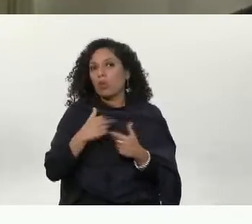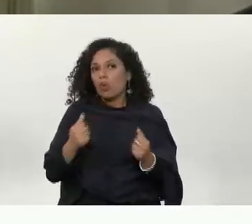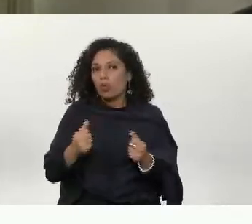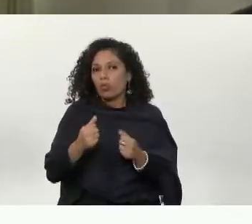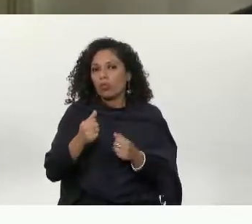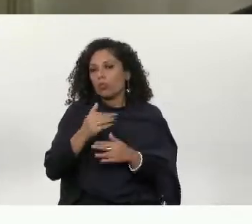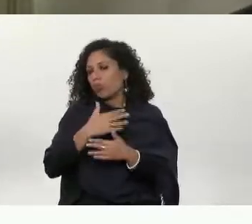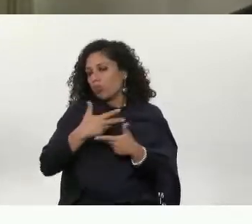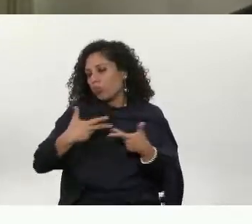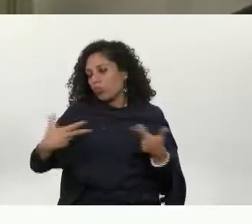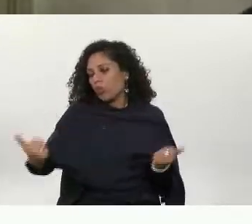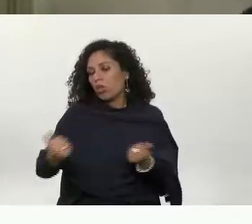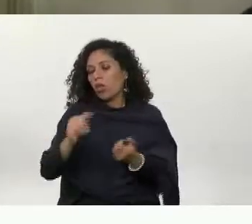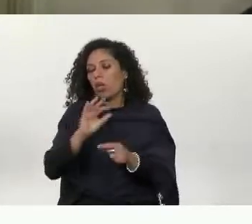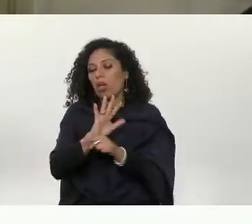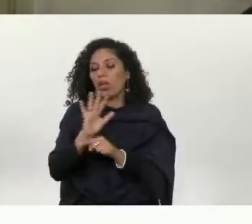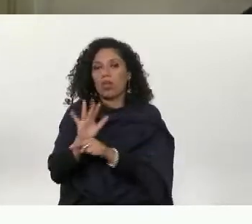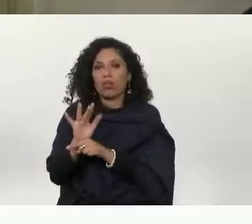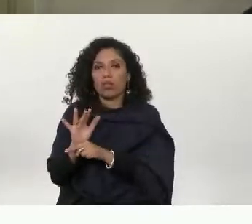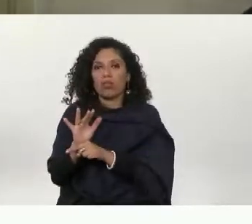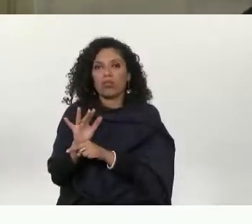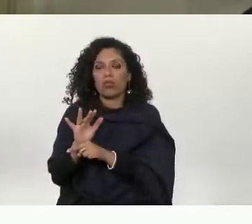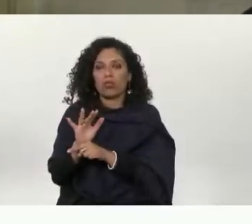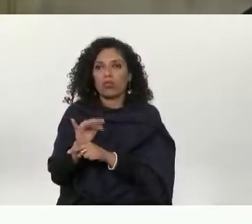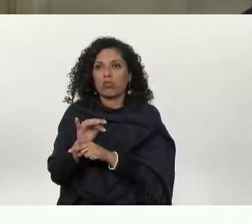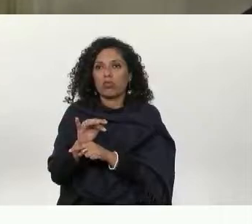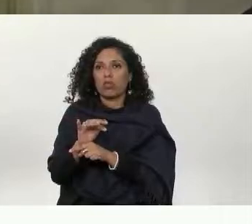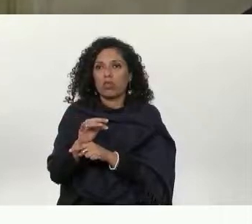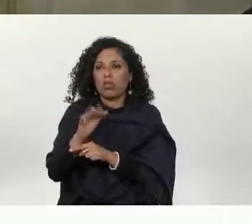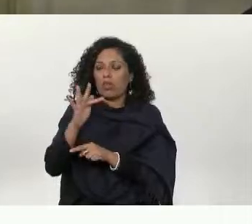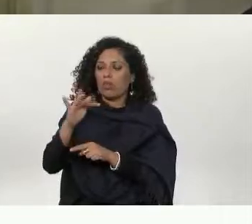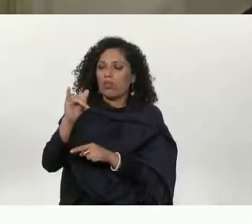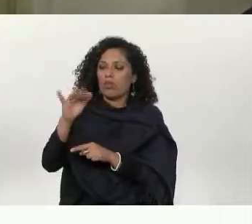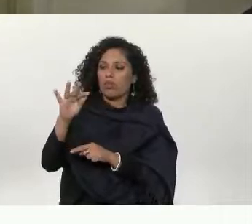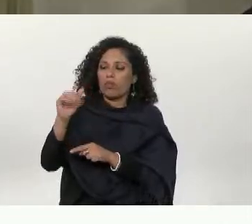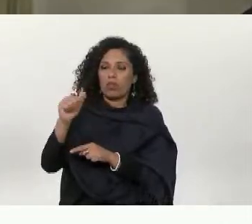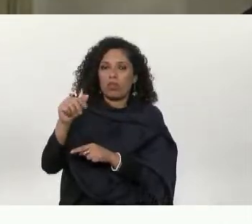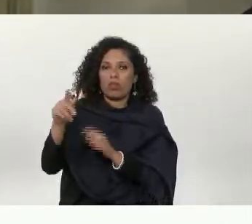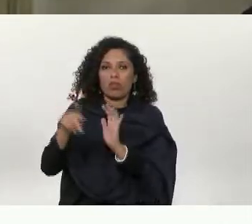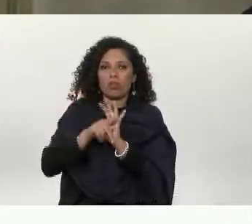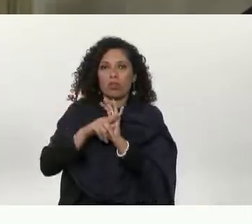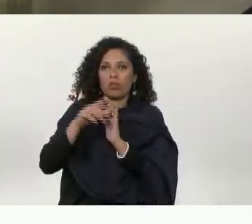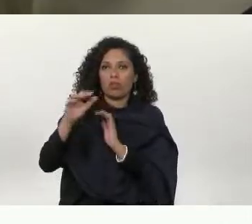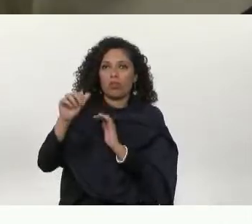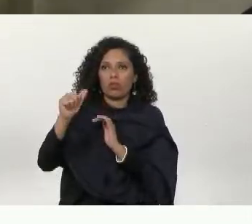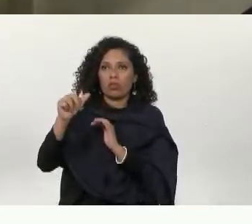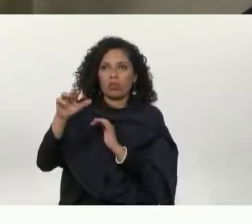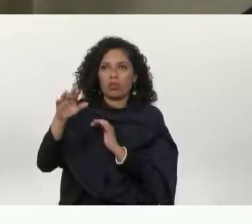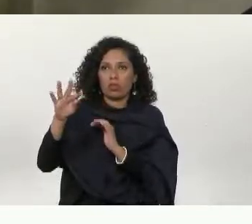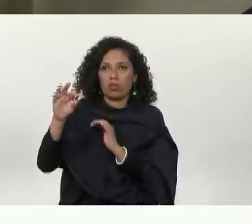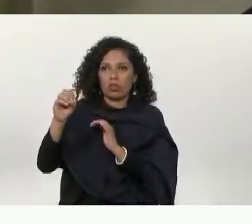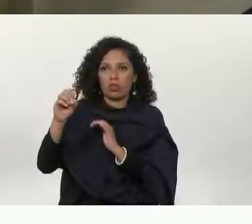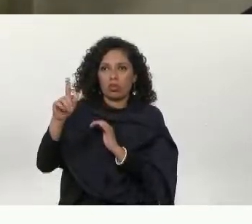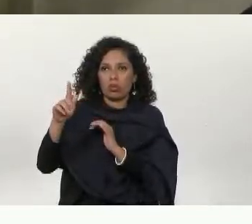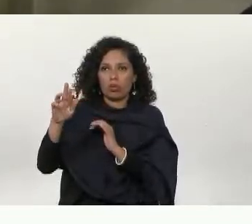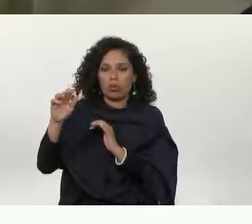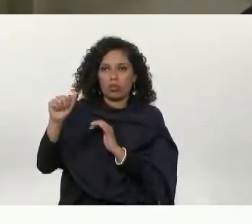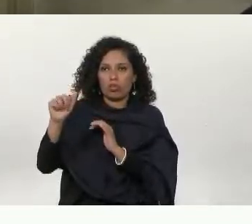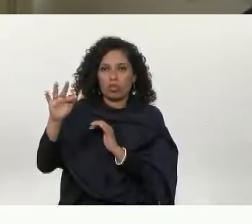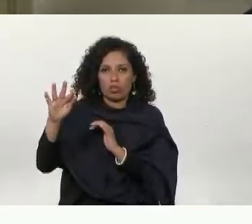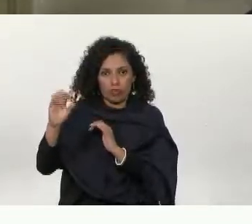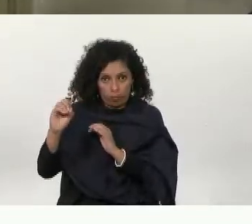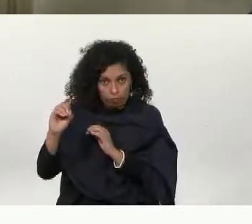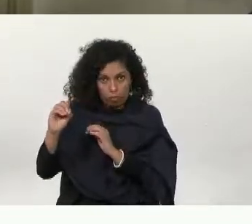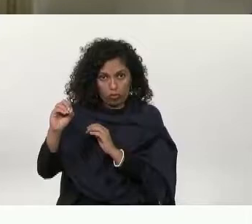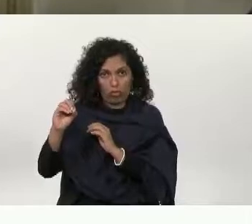a farmácia já tinha solicitado aquela fita, e essa fita do cardiotocógrafo, como ela não tinha, nós colocamos uma fita do eletrocardiograma. E como essa fita não